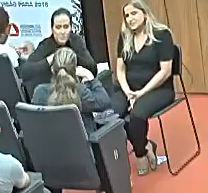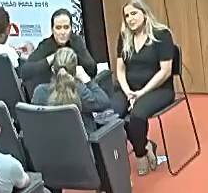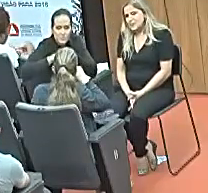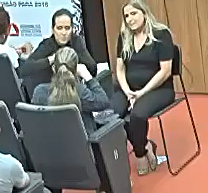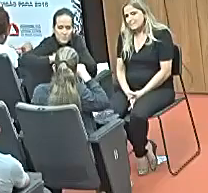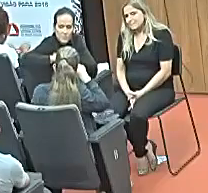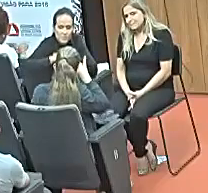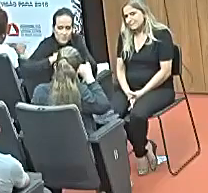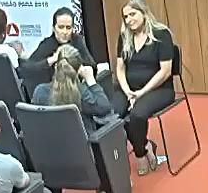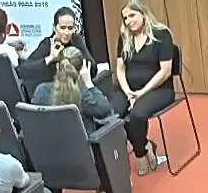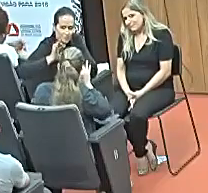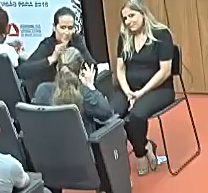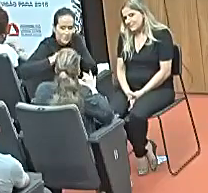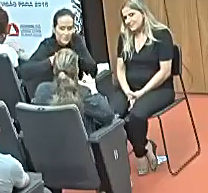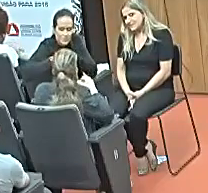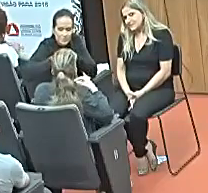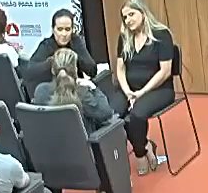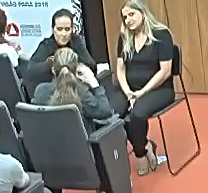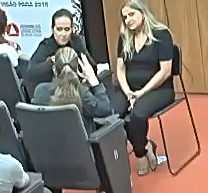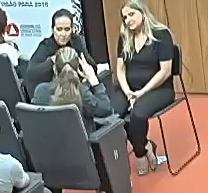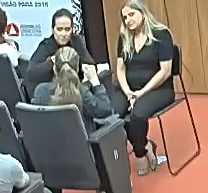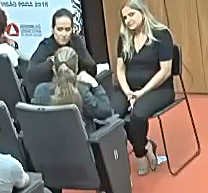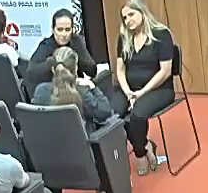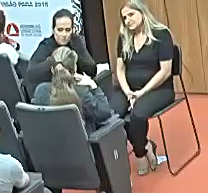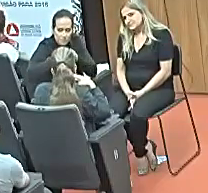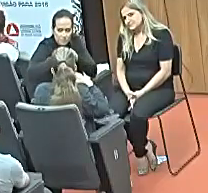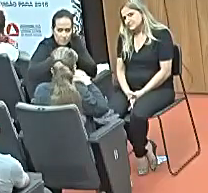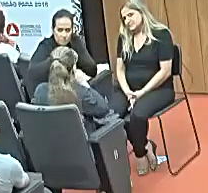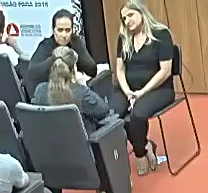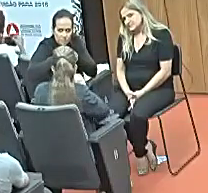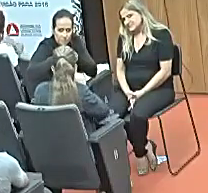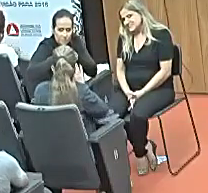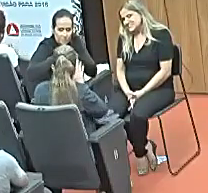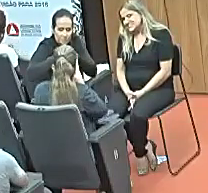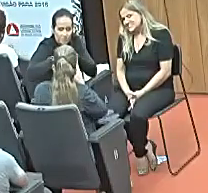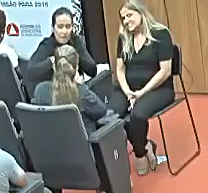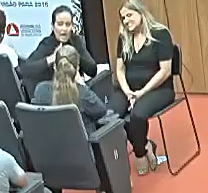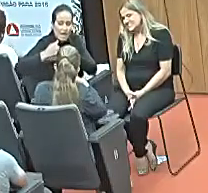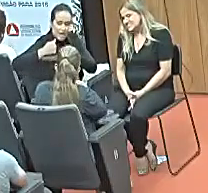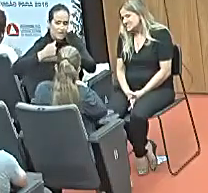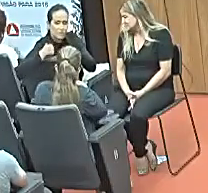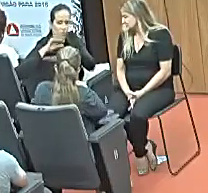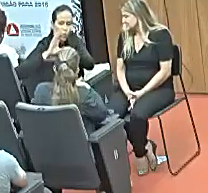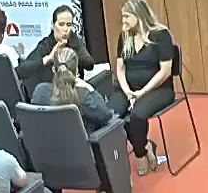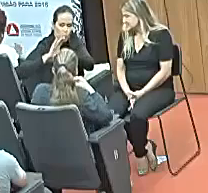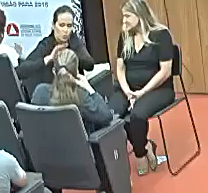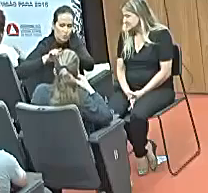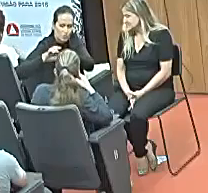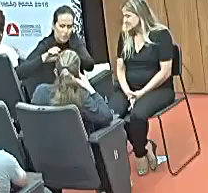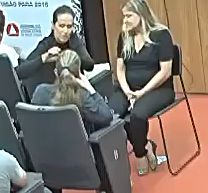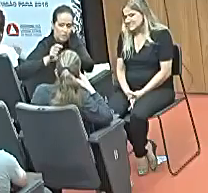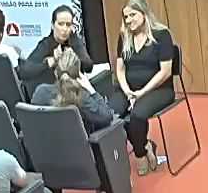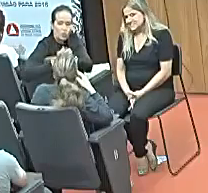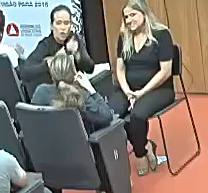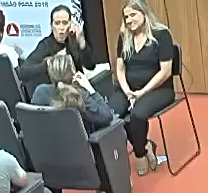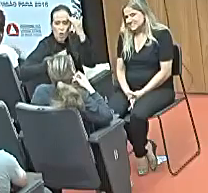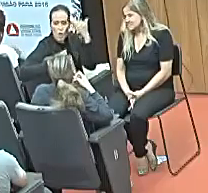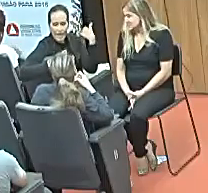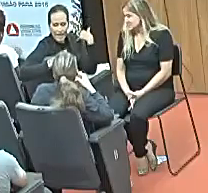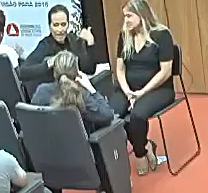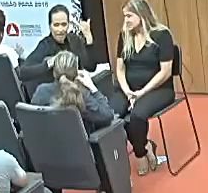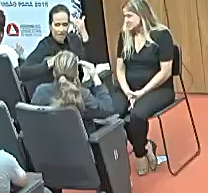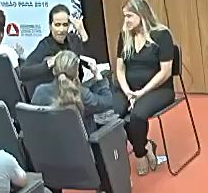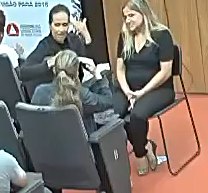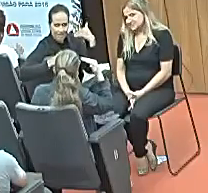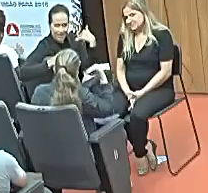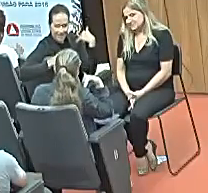emendas populares sejam que vou que serão aprovadas algumas delas quem quer e quem sabe quem são todas né respeite isso que esse não é um trabalho que a gente